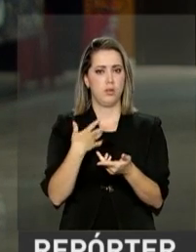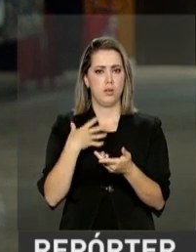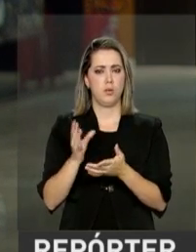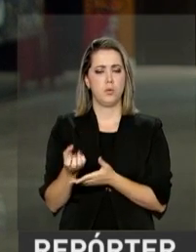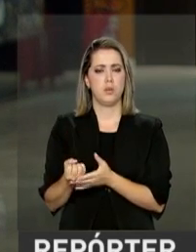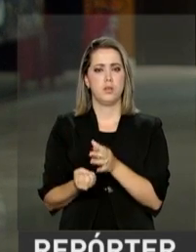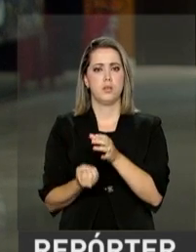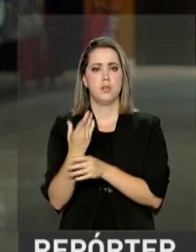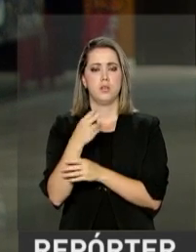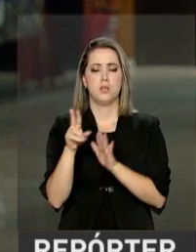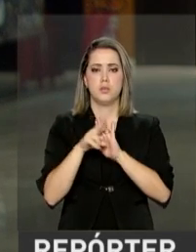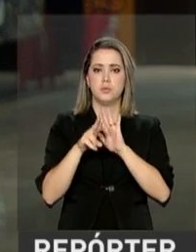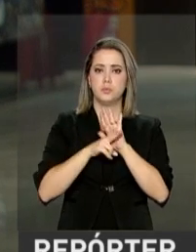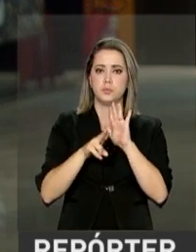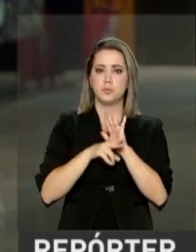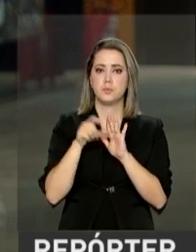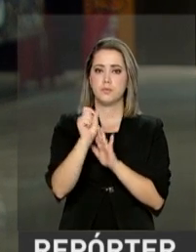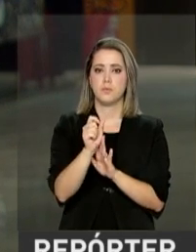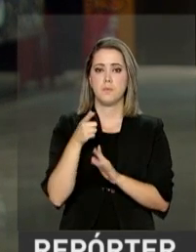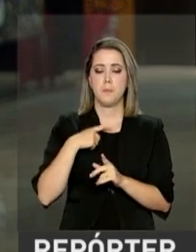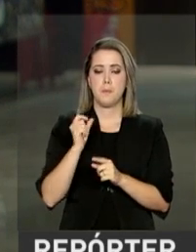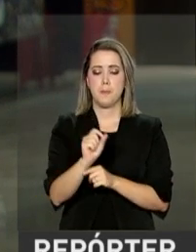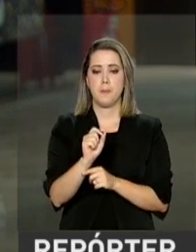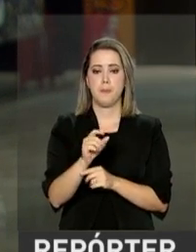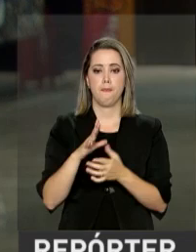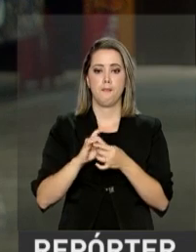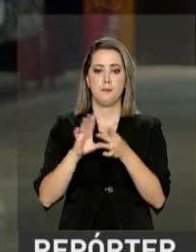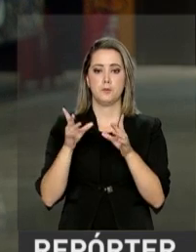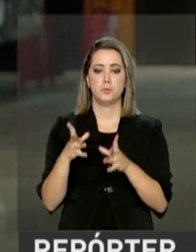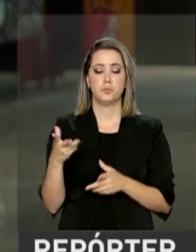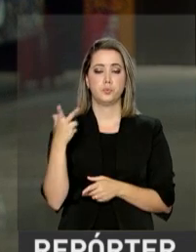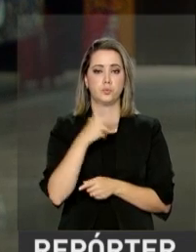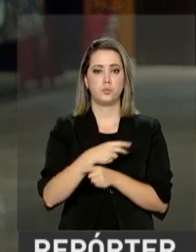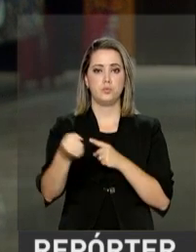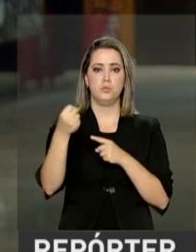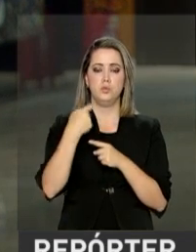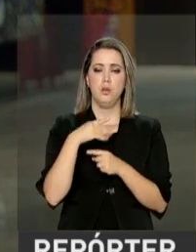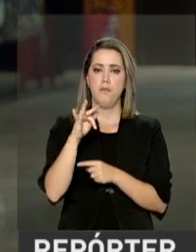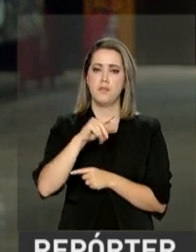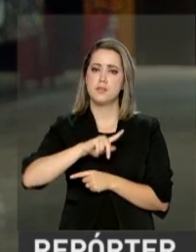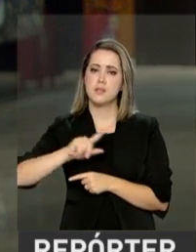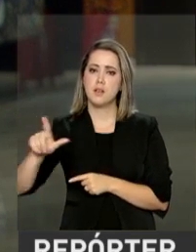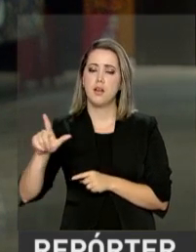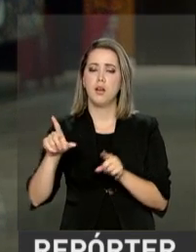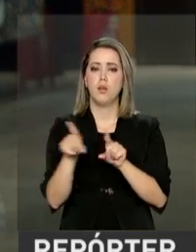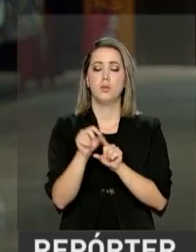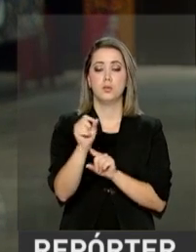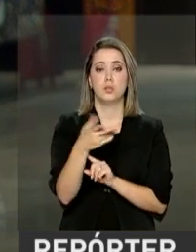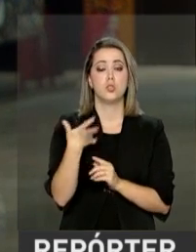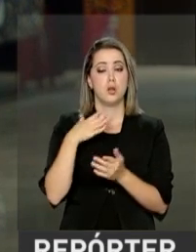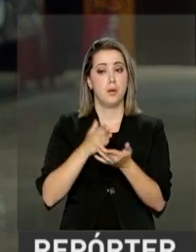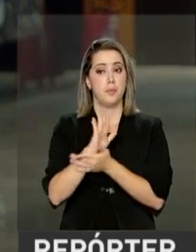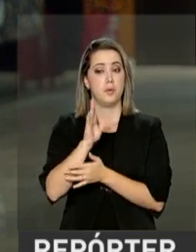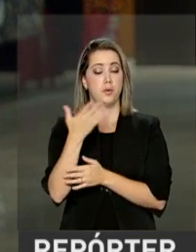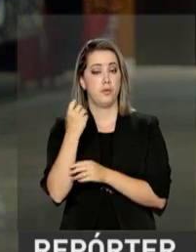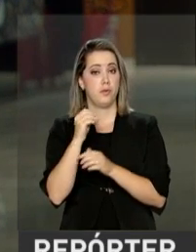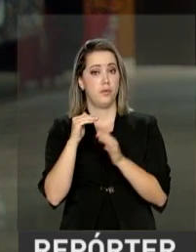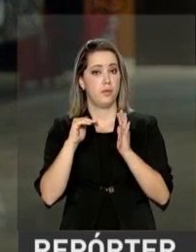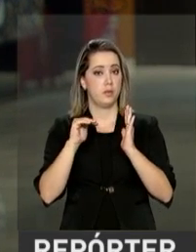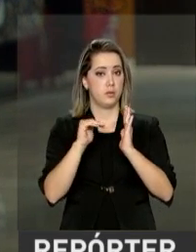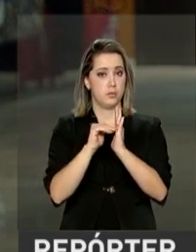fiscal dos estados e do Distrito Federal esse texto Leandro ele que tinha sido aprovado lá no Senado na última